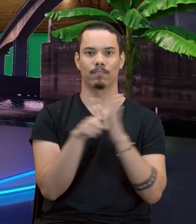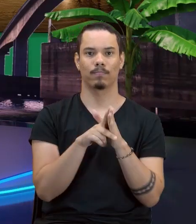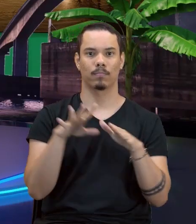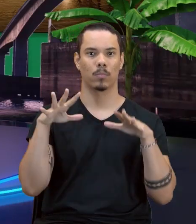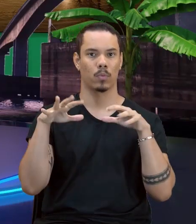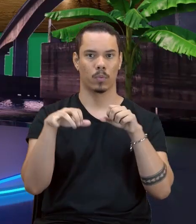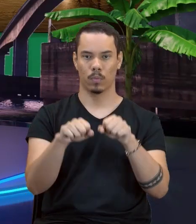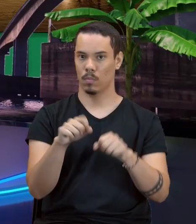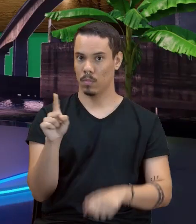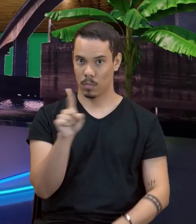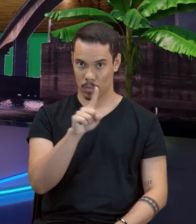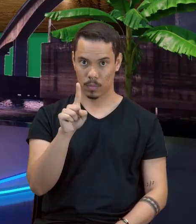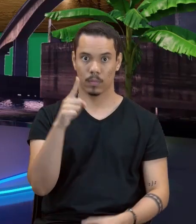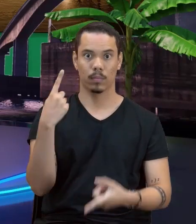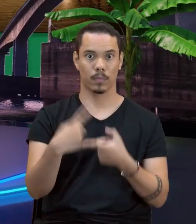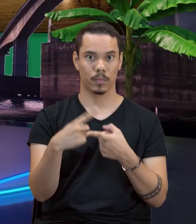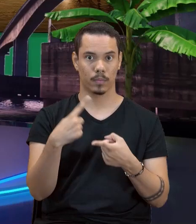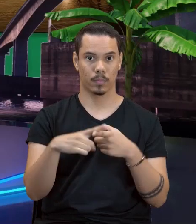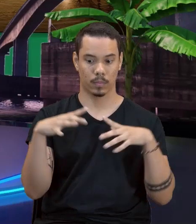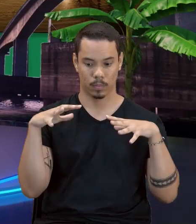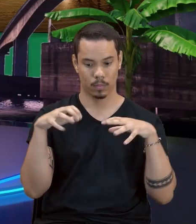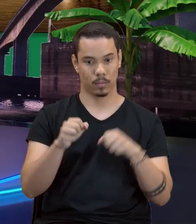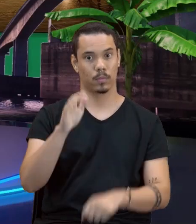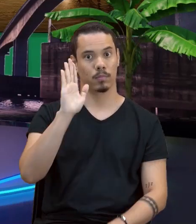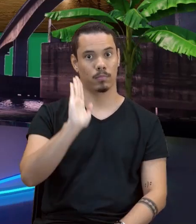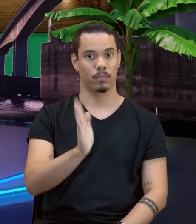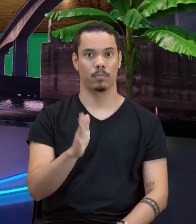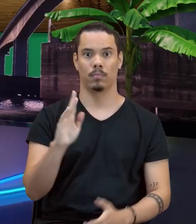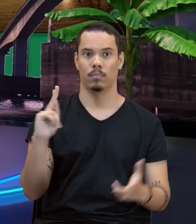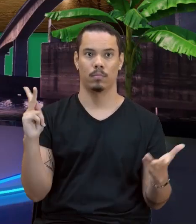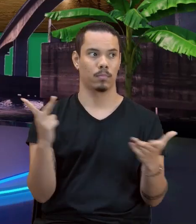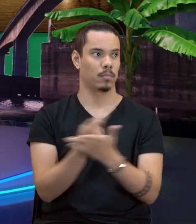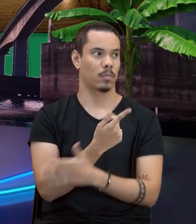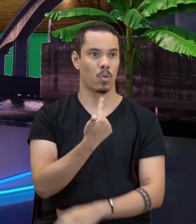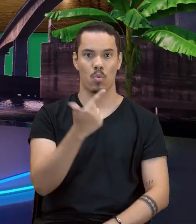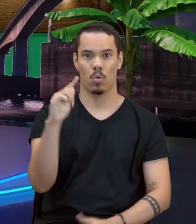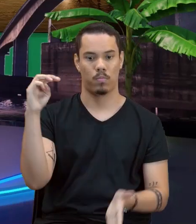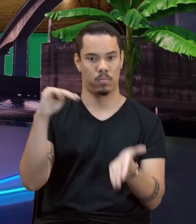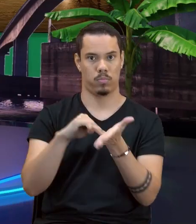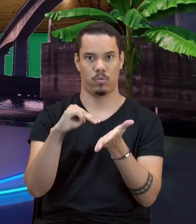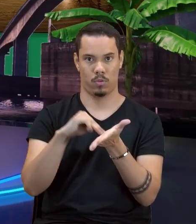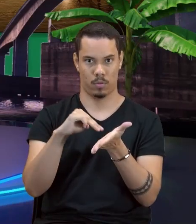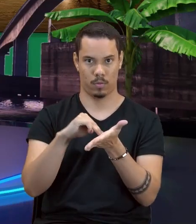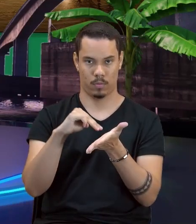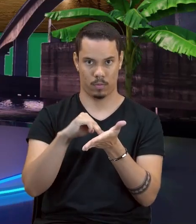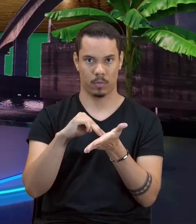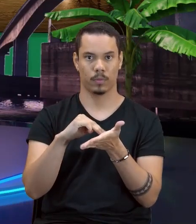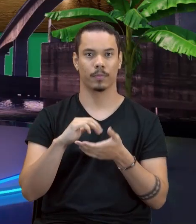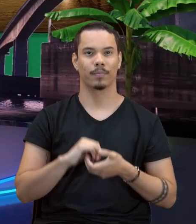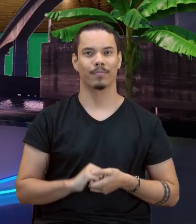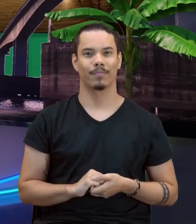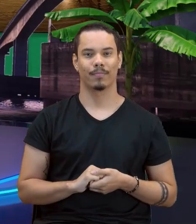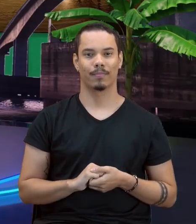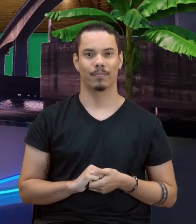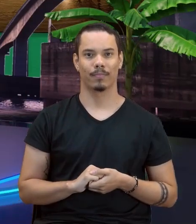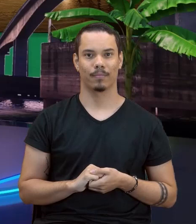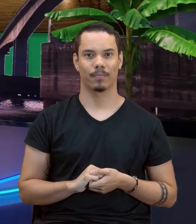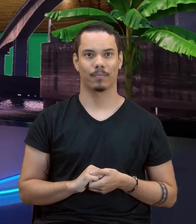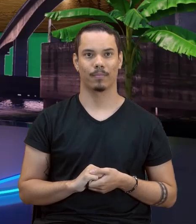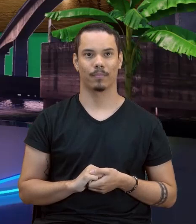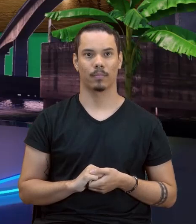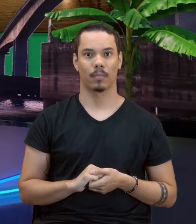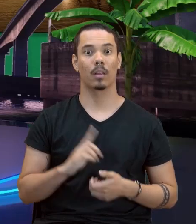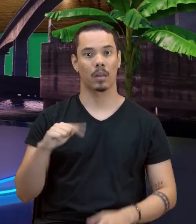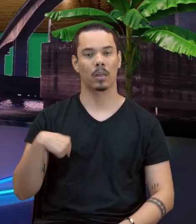si. Porque a colonização já aconteceu. Sim, já são outros motivos, não é isso, professor? Muito bem. Vamos lá, galerinha. Inclusive, a gente pode